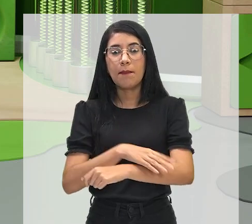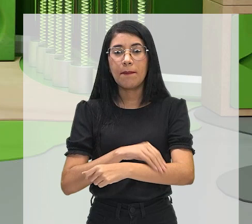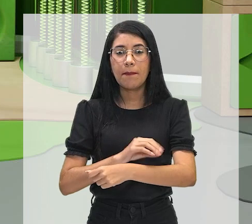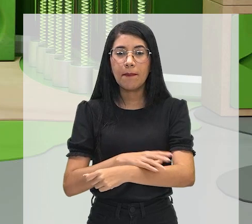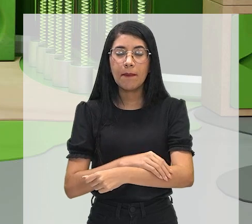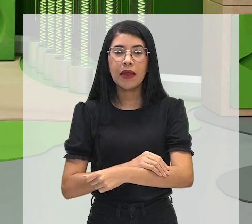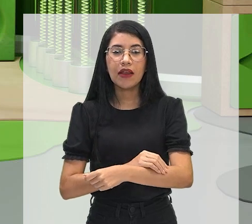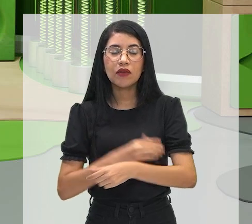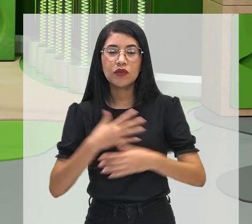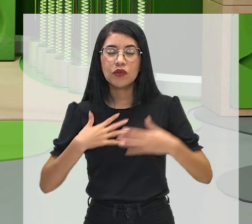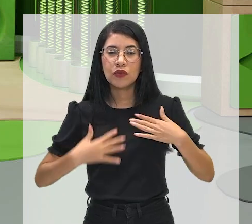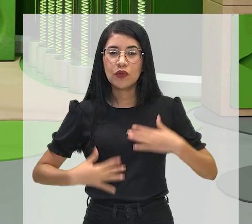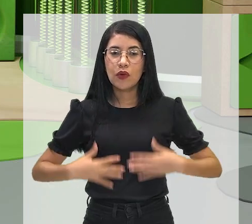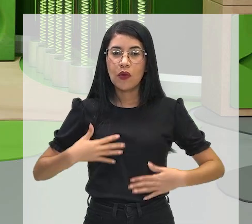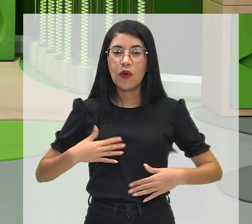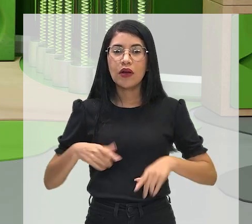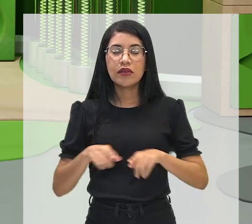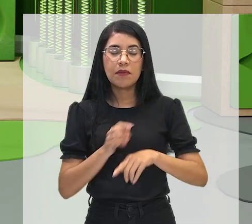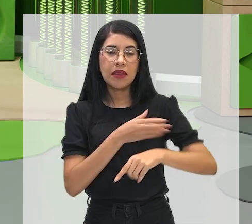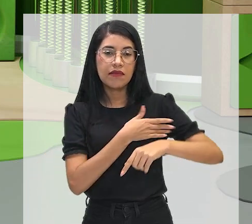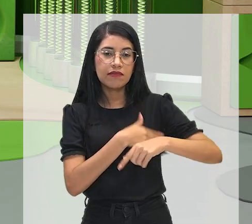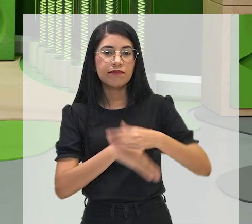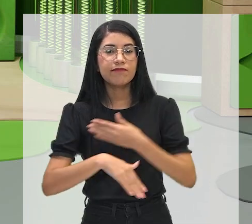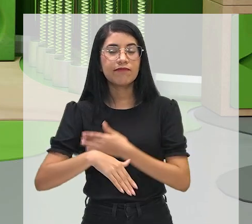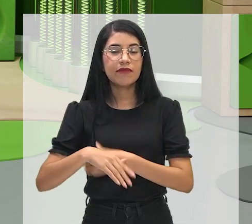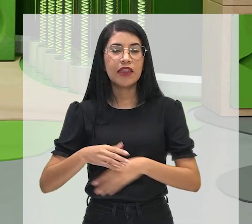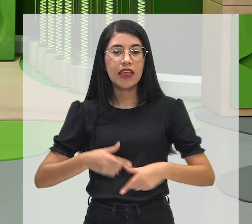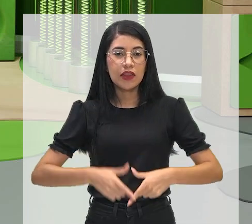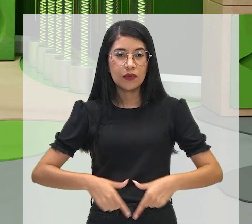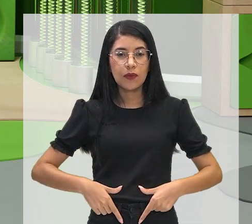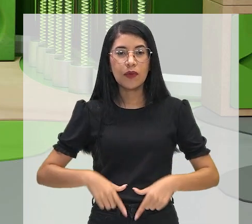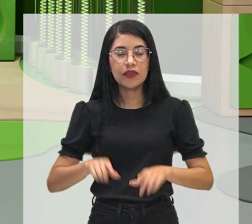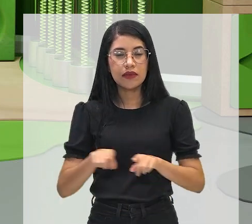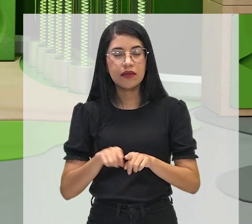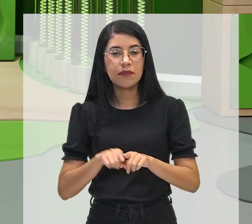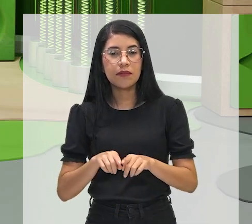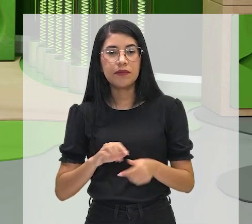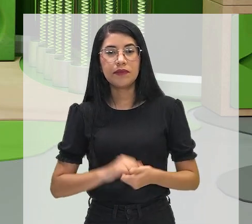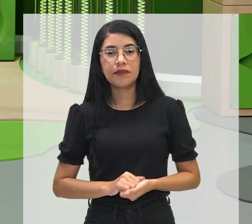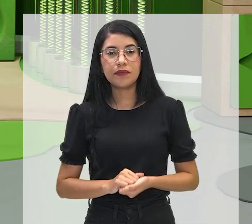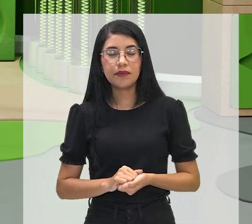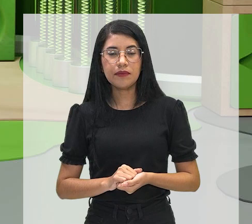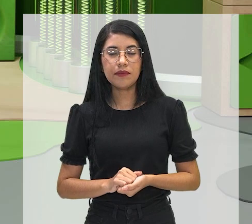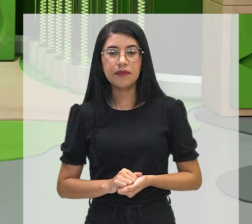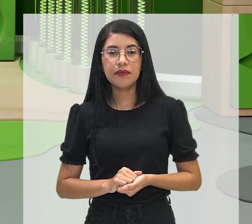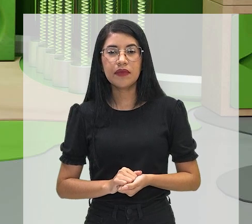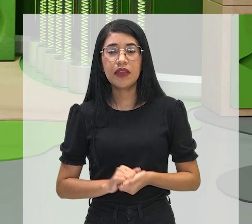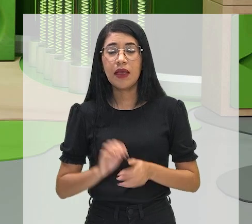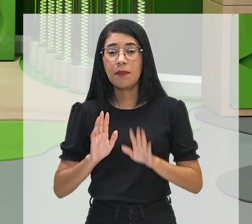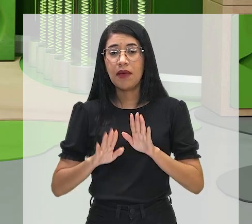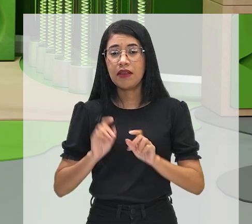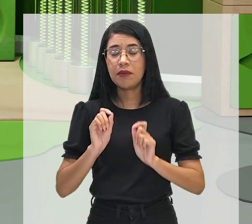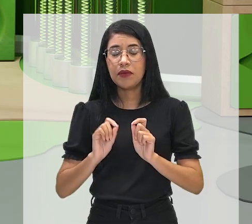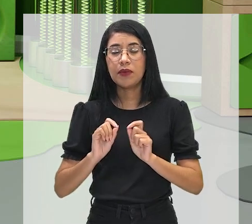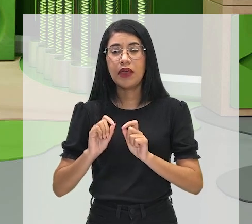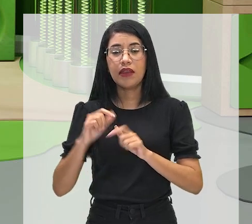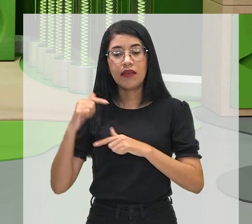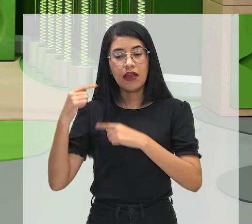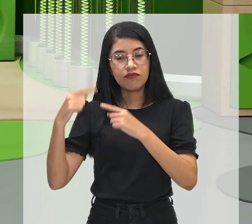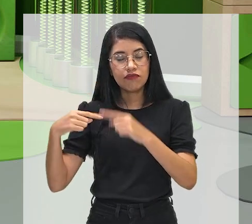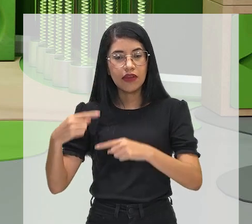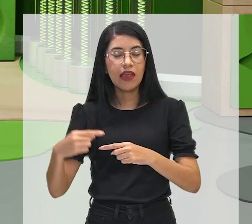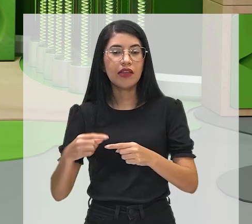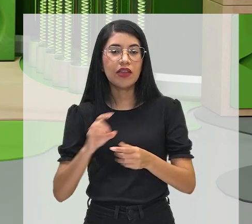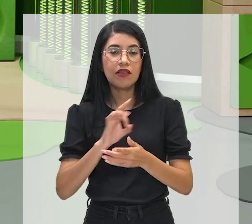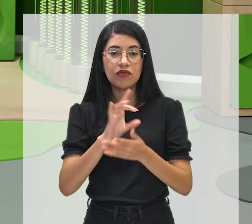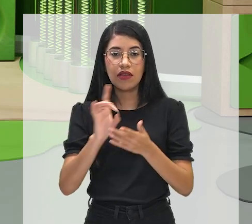aparecer pelos na região do tórax, nas axilas e na região pubiana. Isso, claro, vai variar de acordo com a genética de